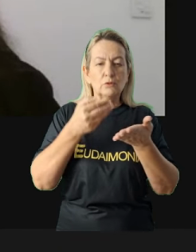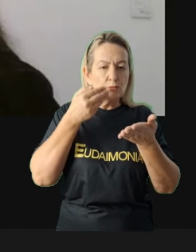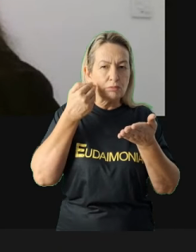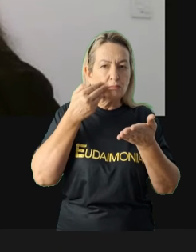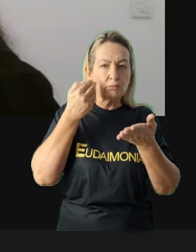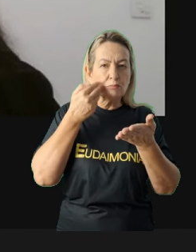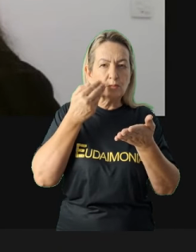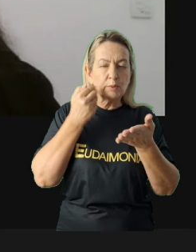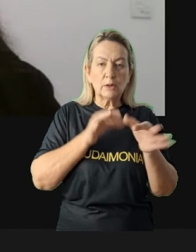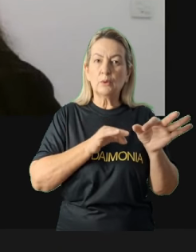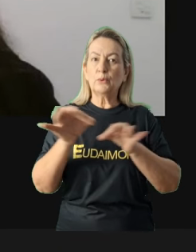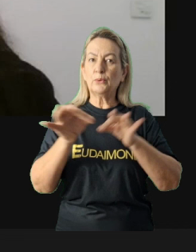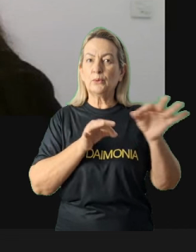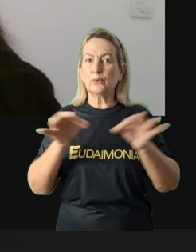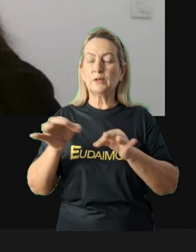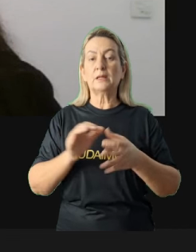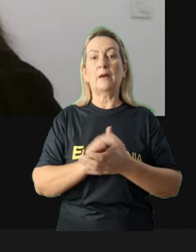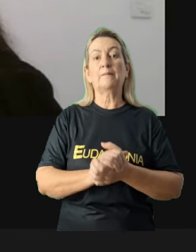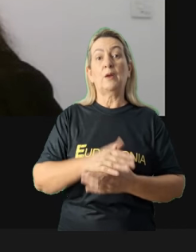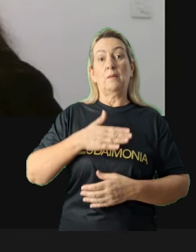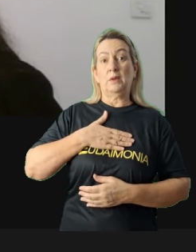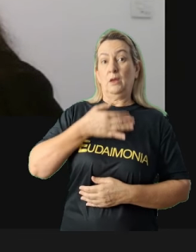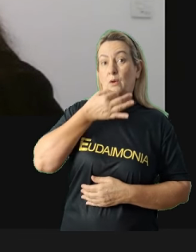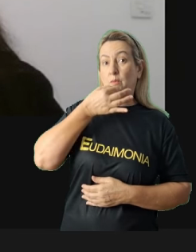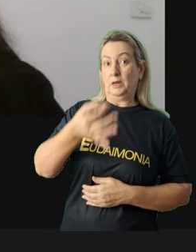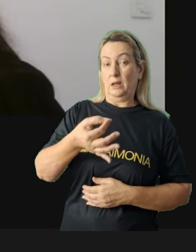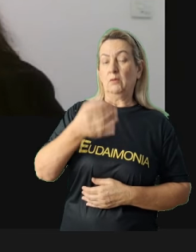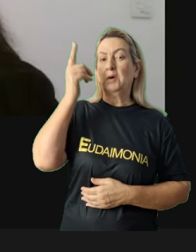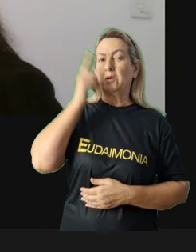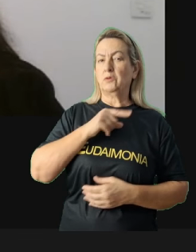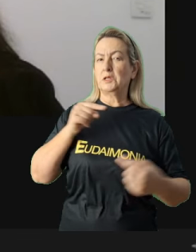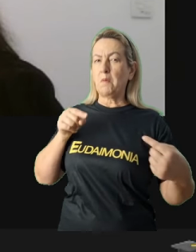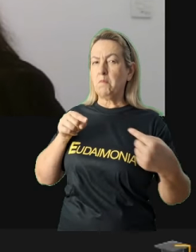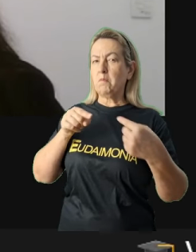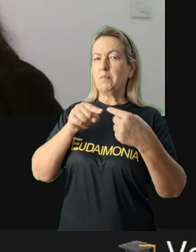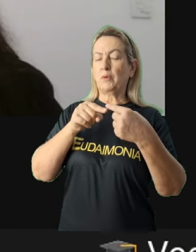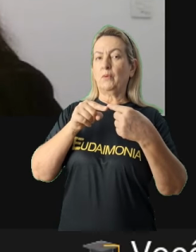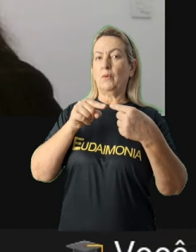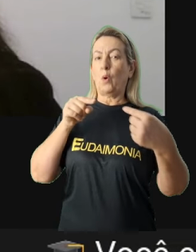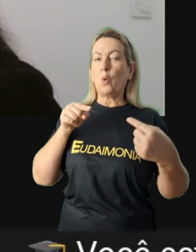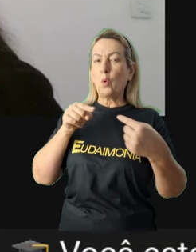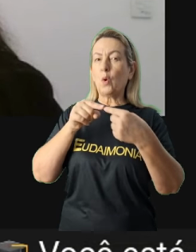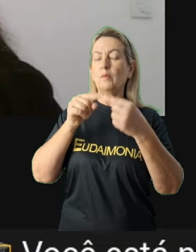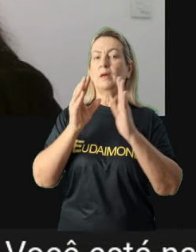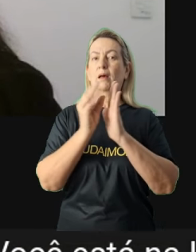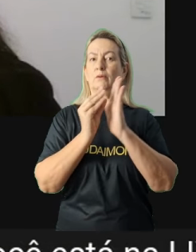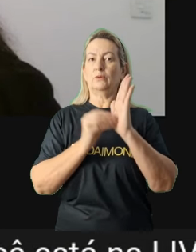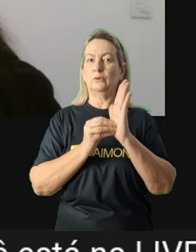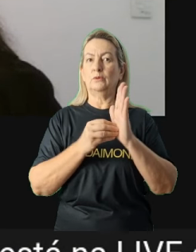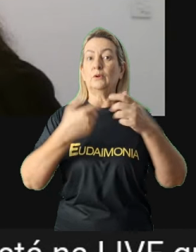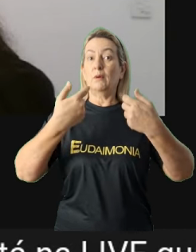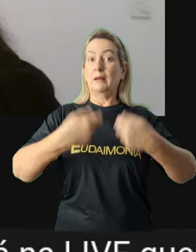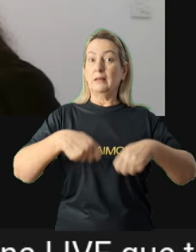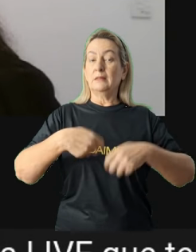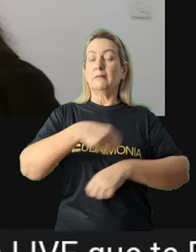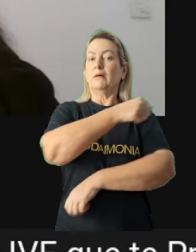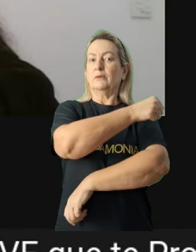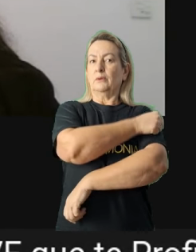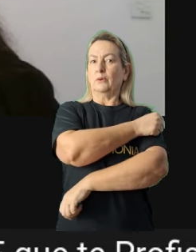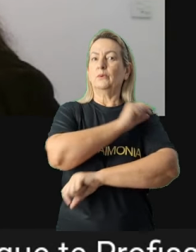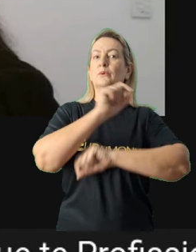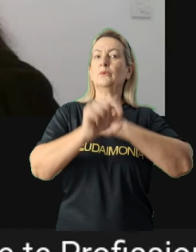esses dados. E daí, a saída que eu vejo, né, para a gente conseguir uma boa personalização é juntar esses dois mundos, né?